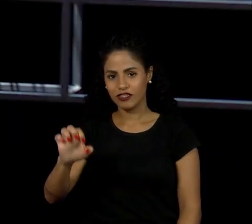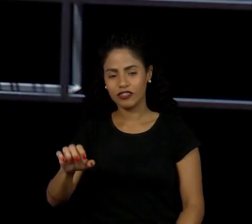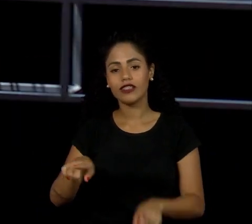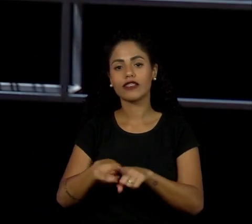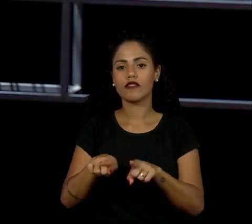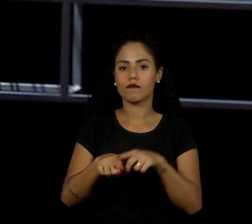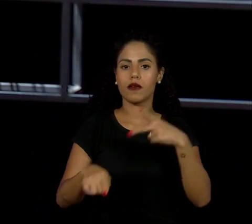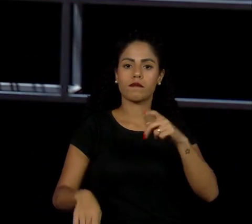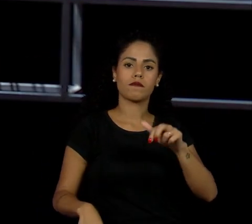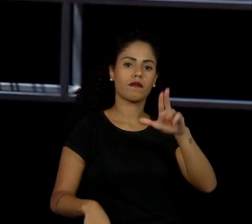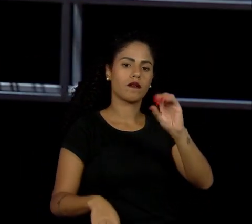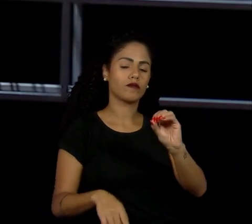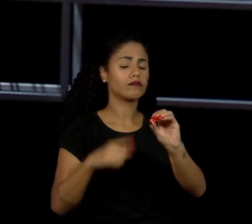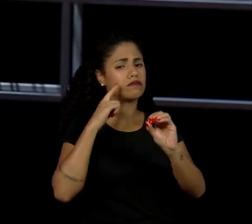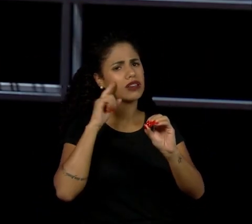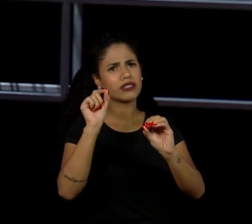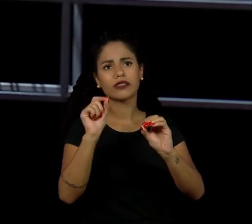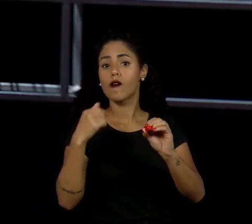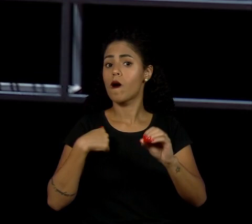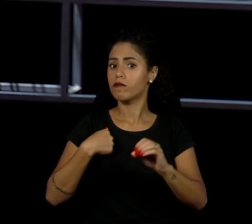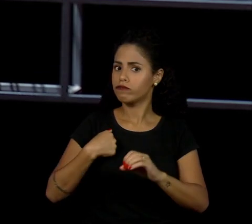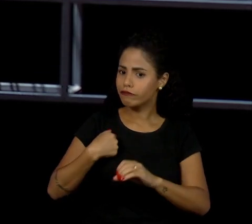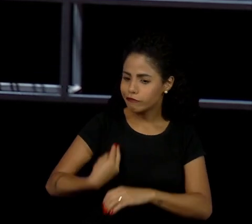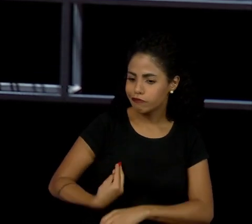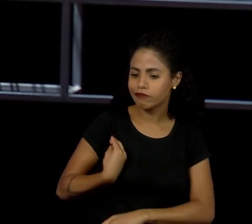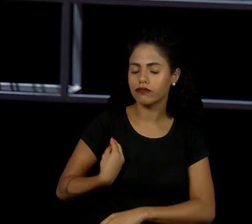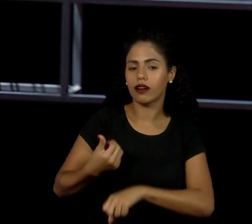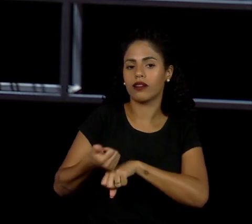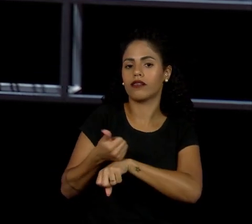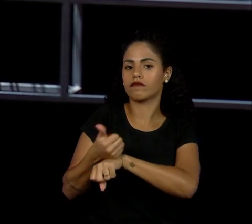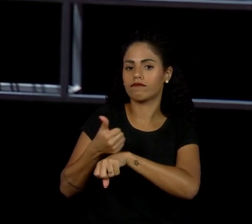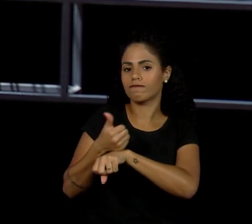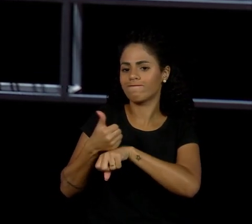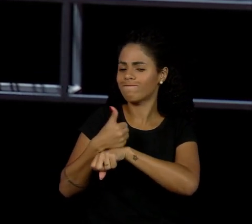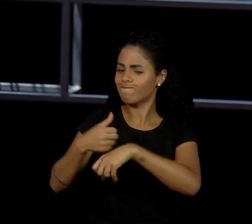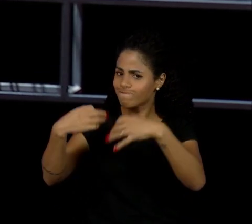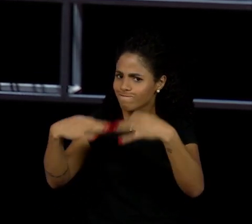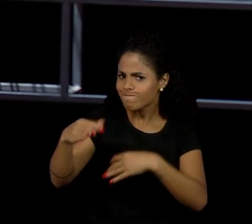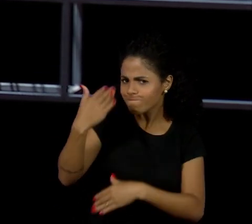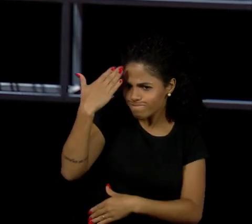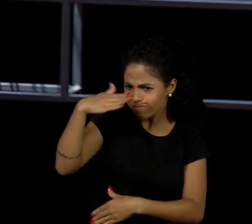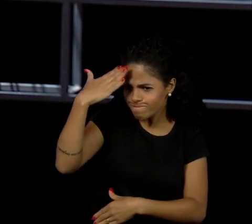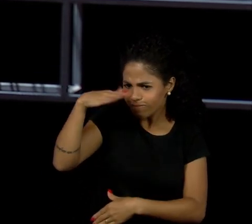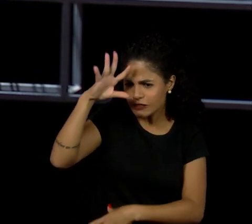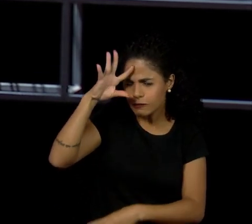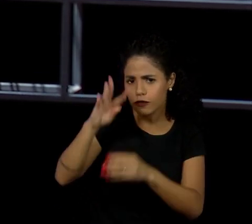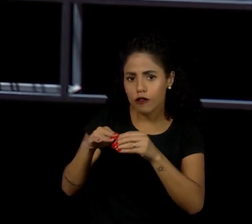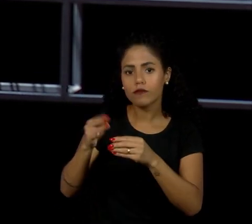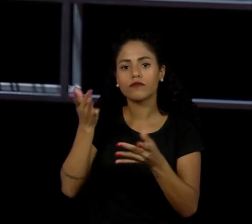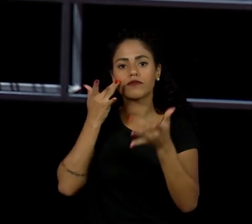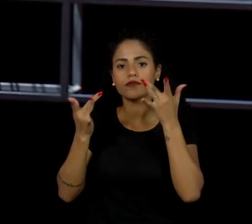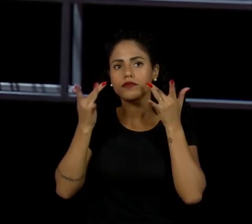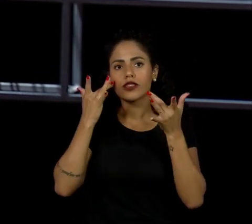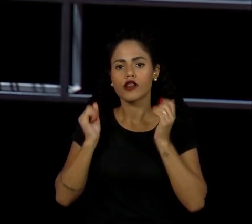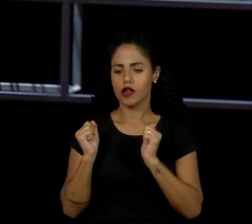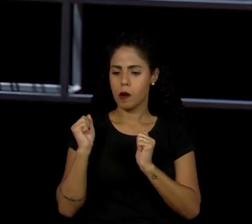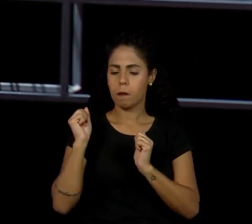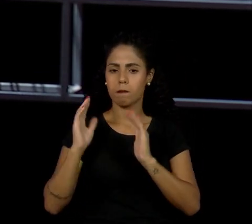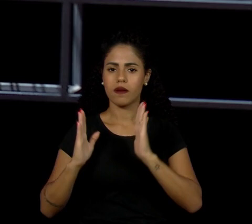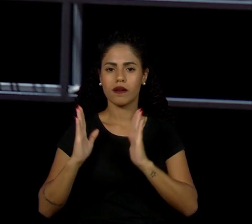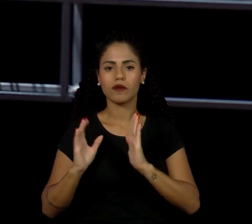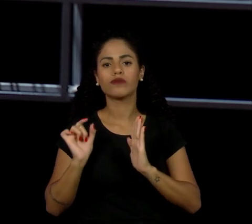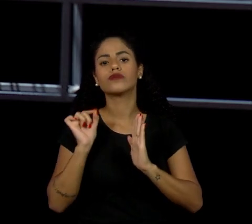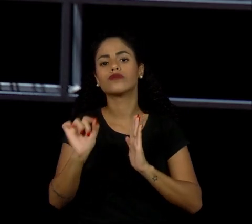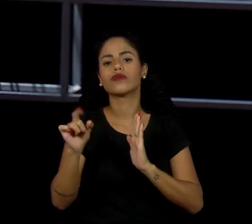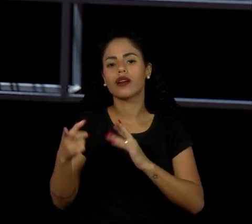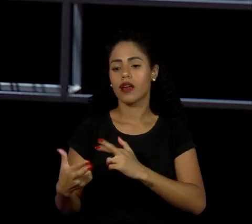Bárbara sempre diz que a base da sua vida profissional e que lhe deu total conhecimento do fazer teatral foi o período em que ela foi responsável